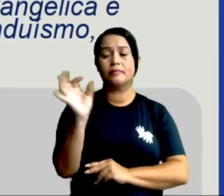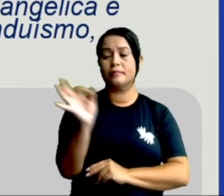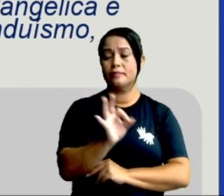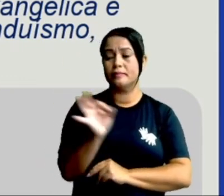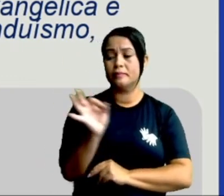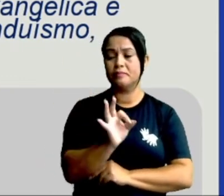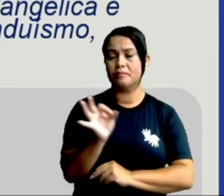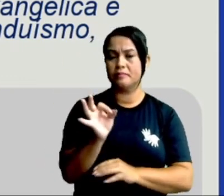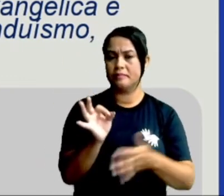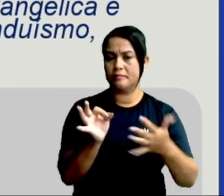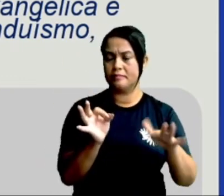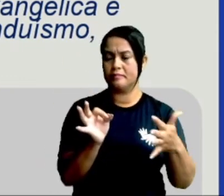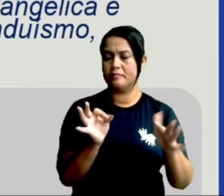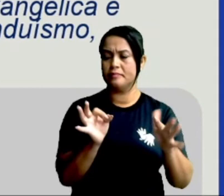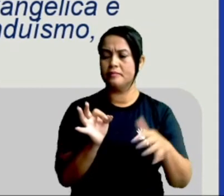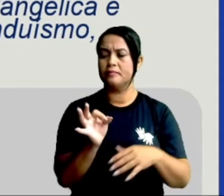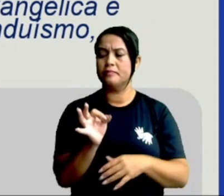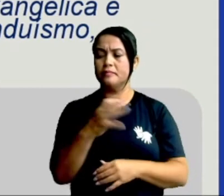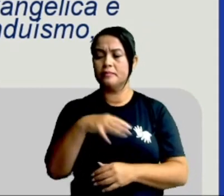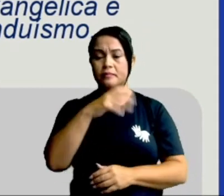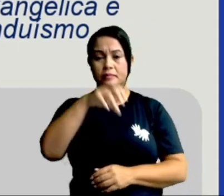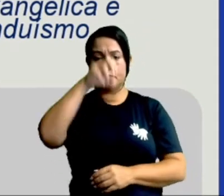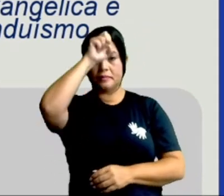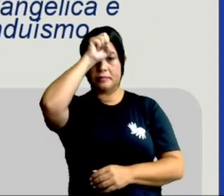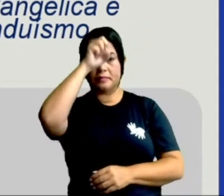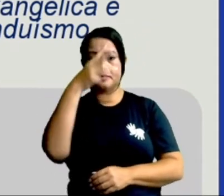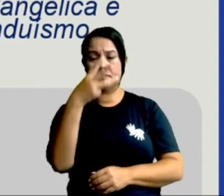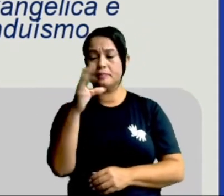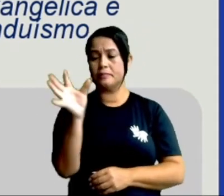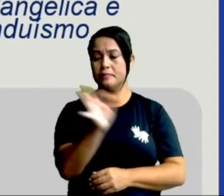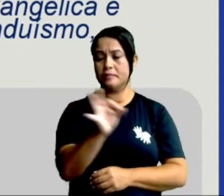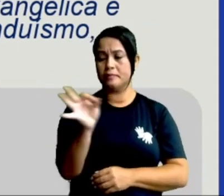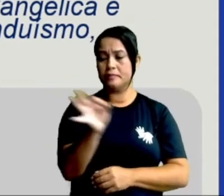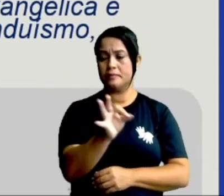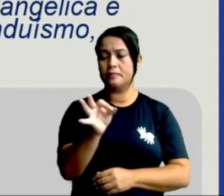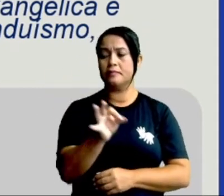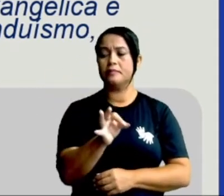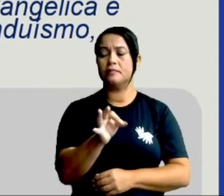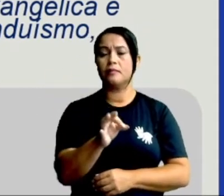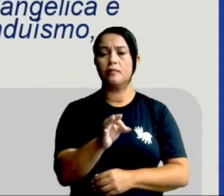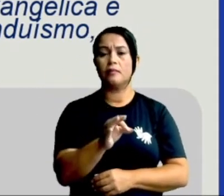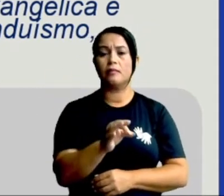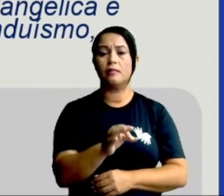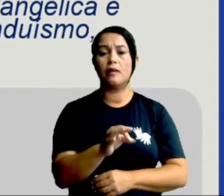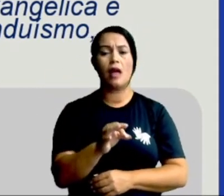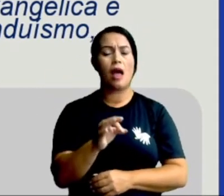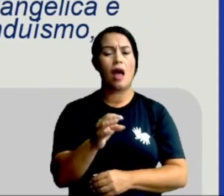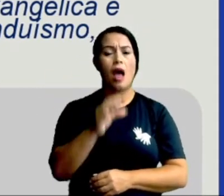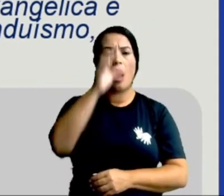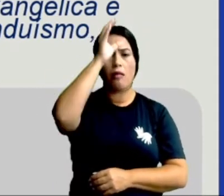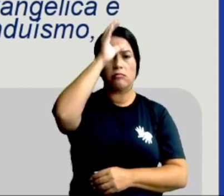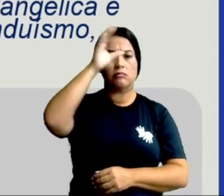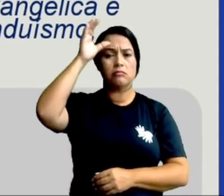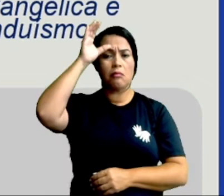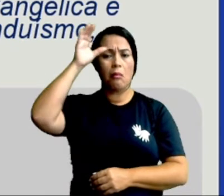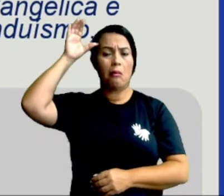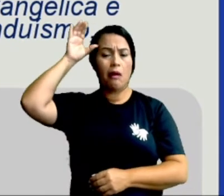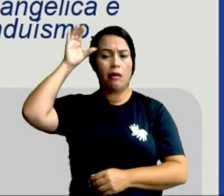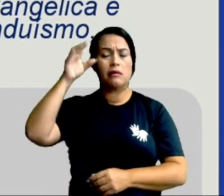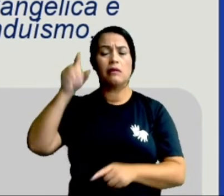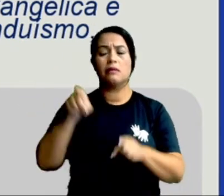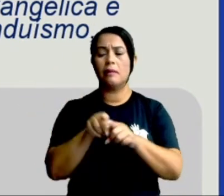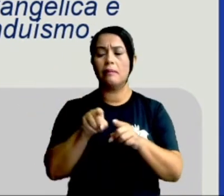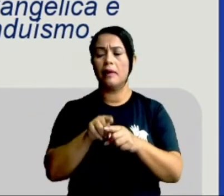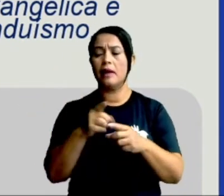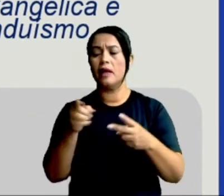10% em torno da população, espírita em torno de 3%, a Umbanda e o Candomblé,